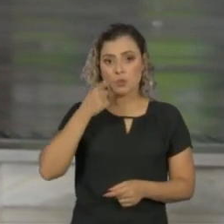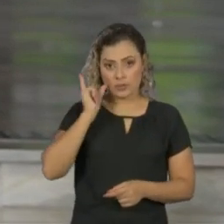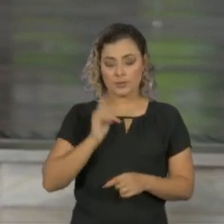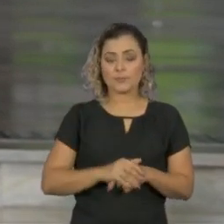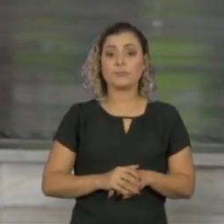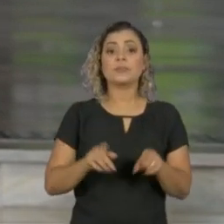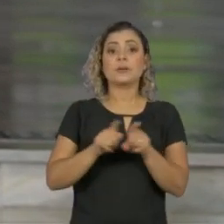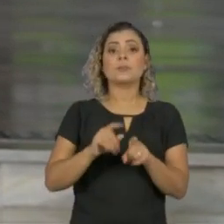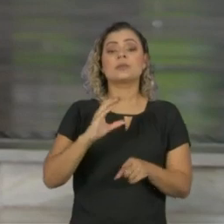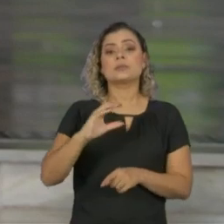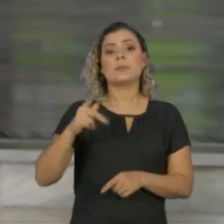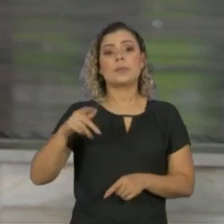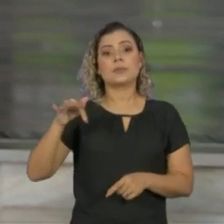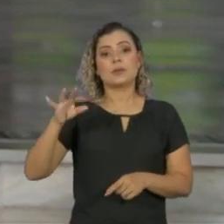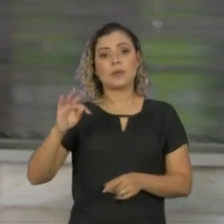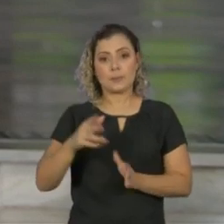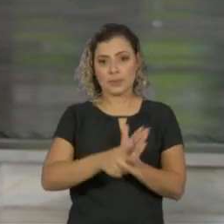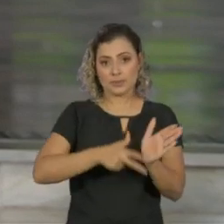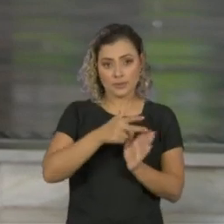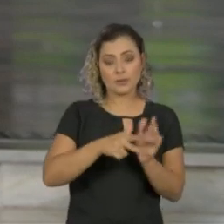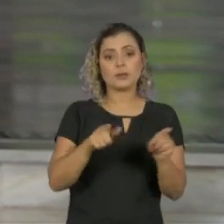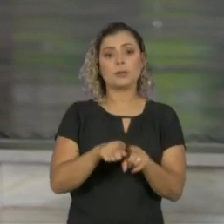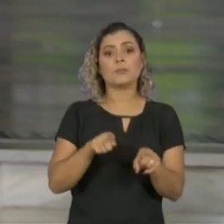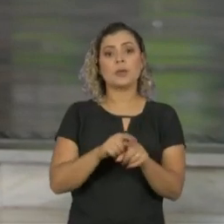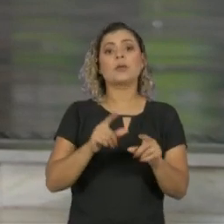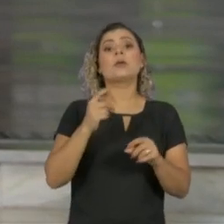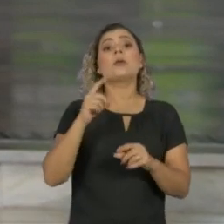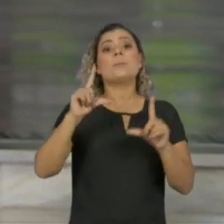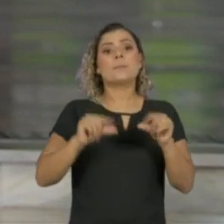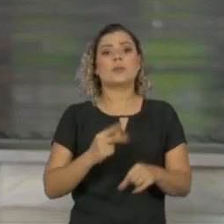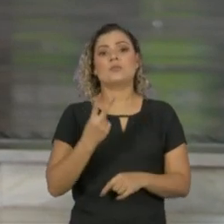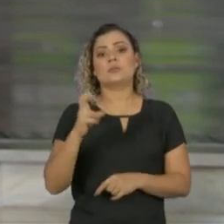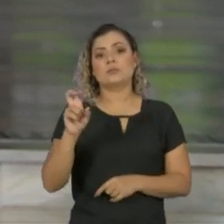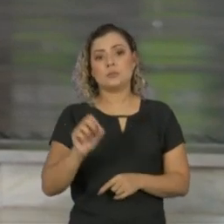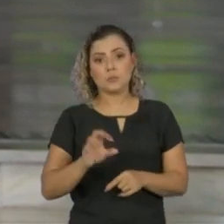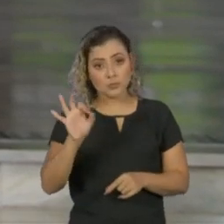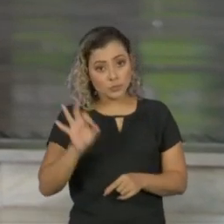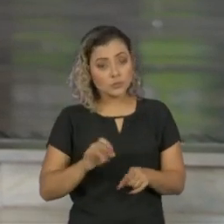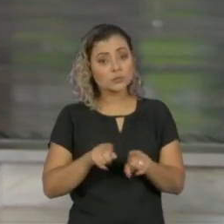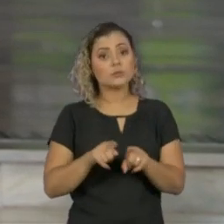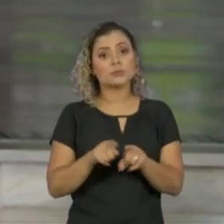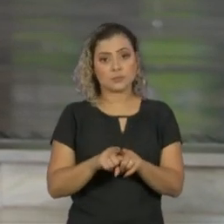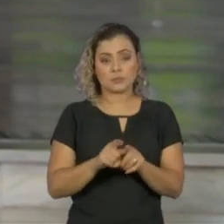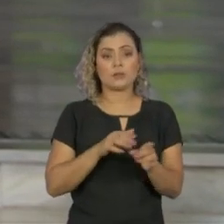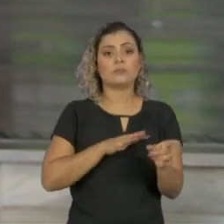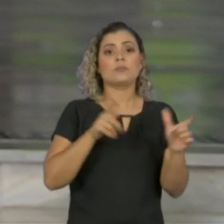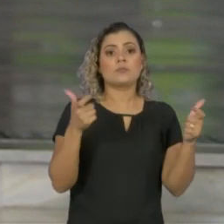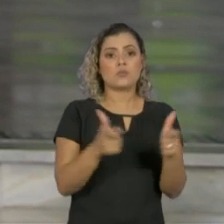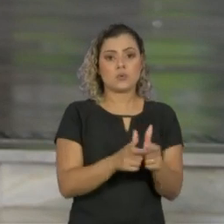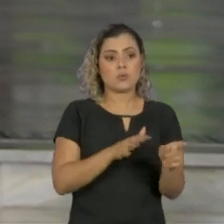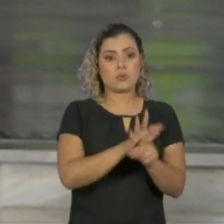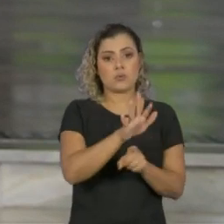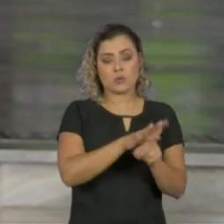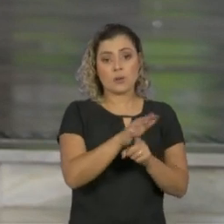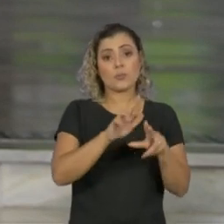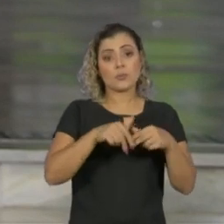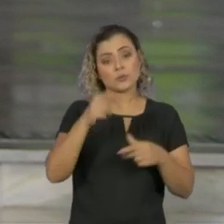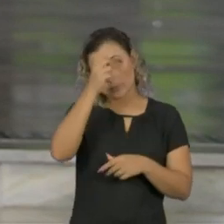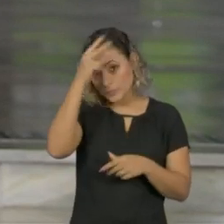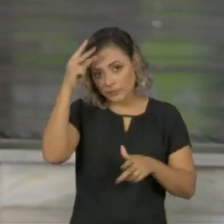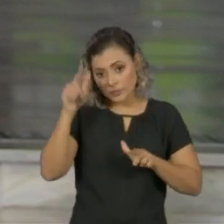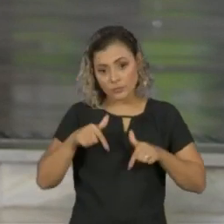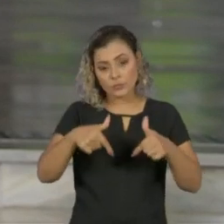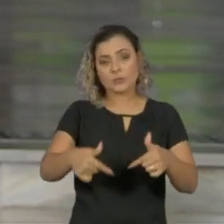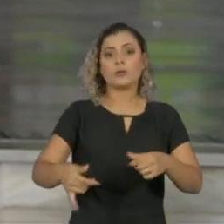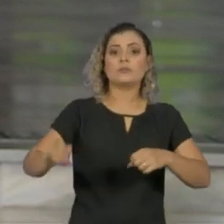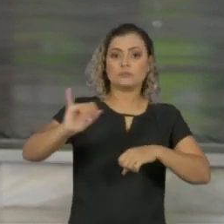menos 35% até ontem, dia 19 de março. Lembrando que, gradualmente, considerando as medidas que a Prefeitura da capital de São